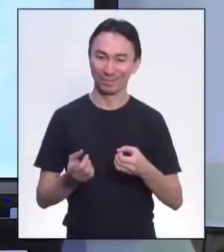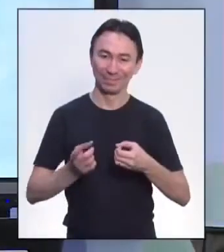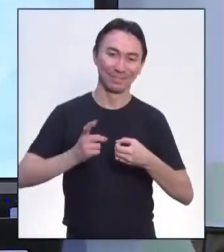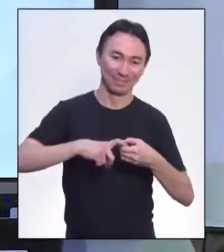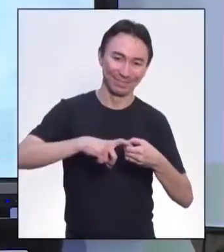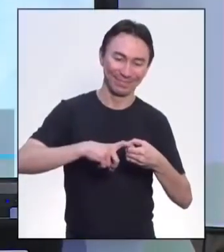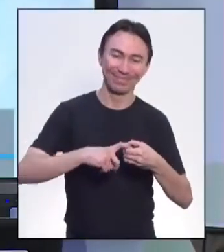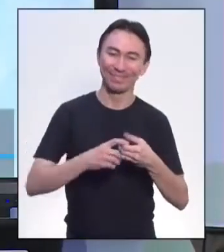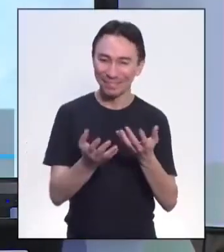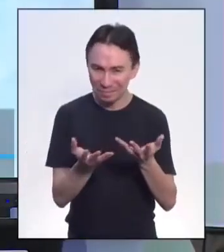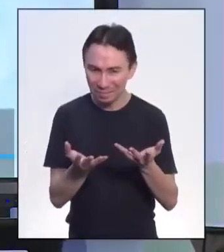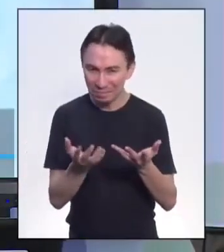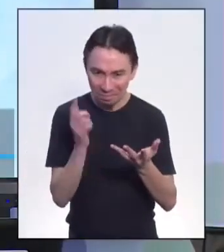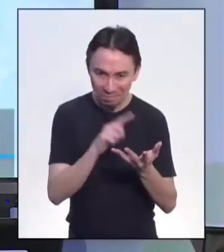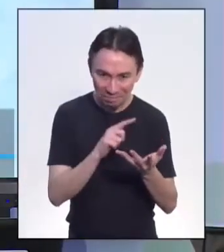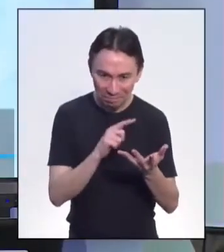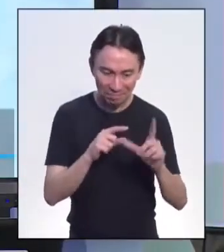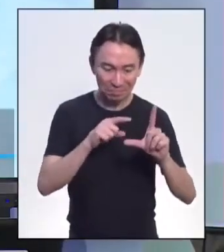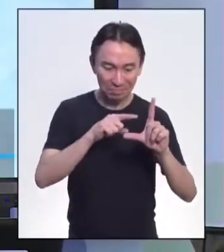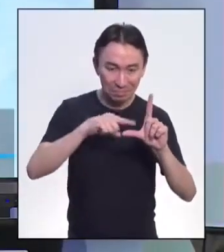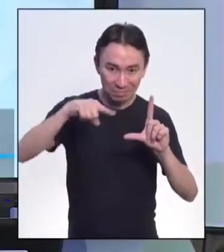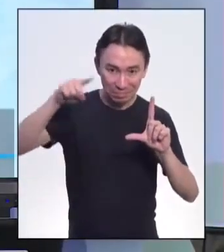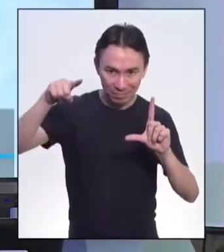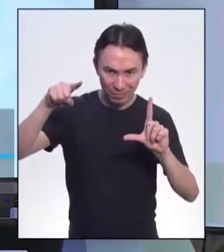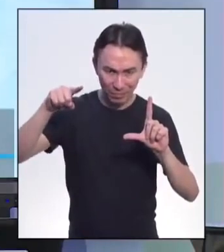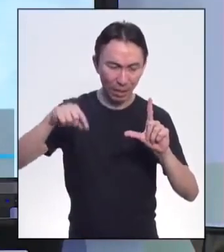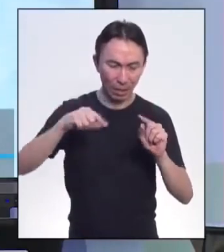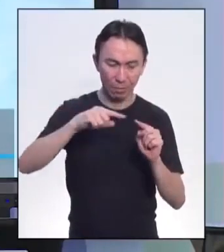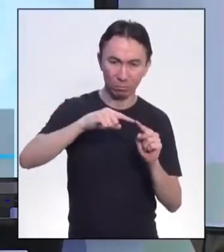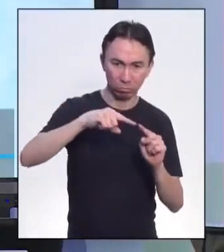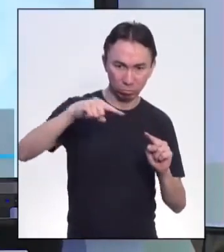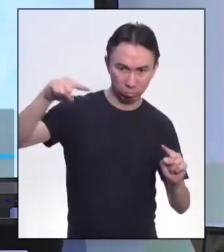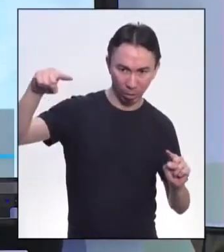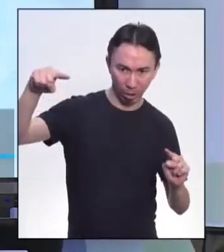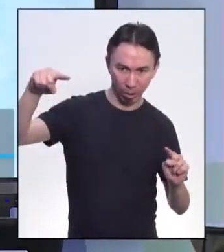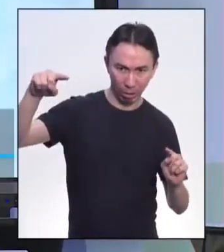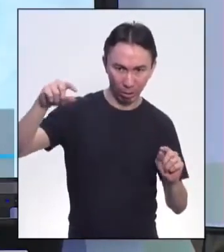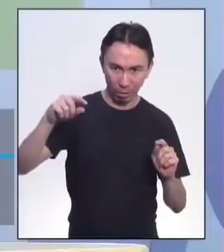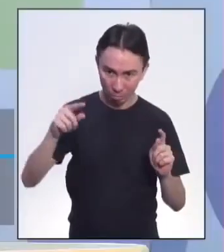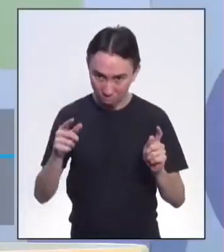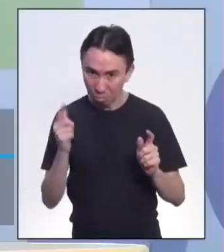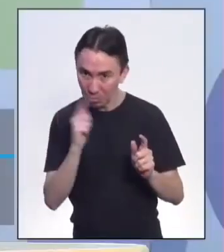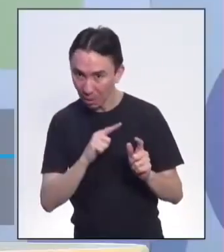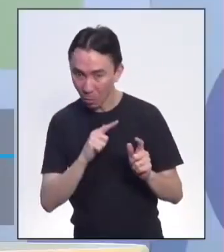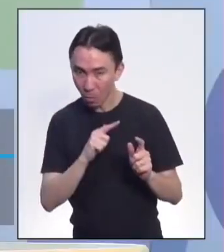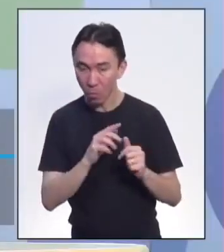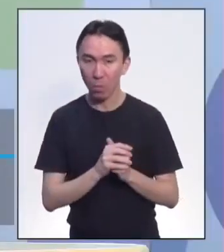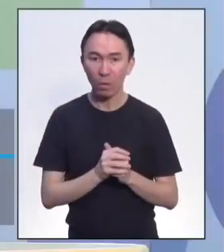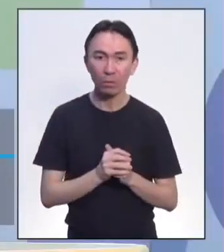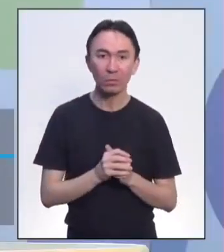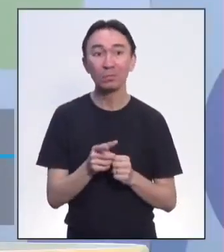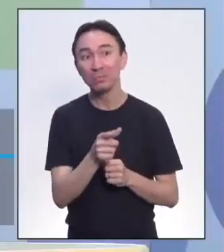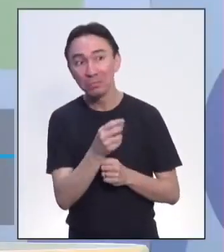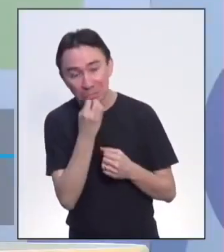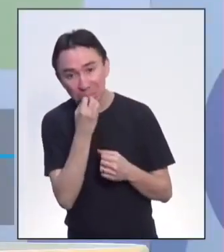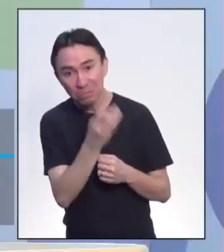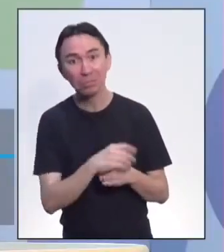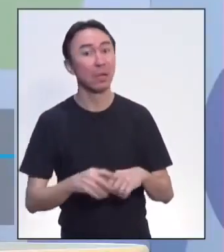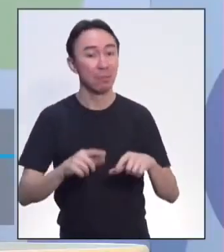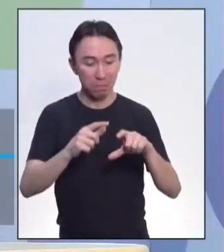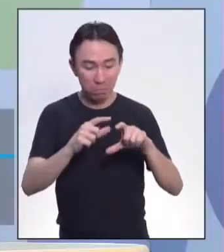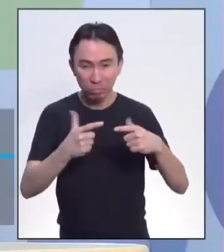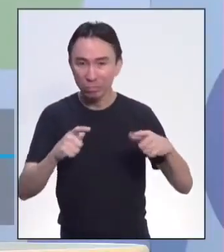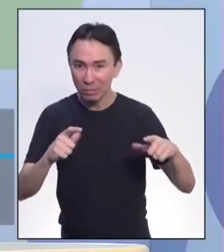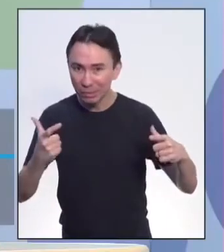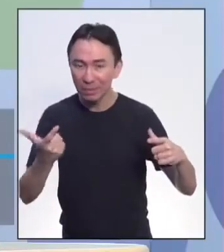Voltamos. E aí, vocês conseguiram construir o gráfico, que é uma reta? Professora Inês, conseguiram? Professora Roberta, a grande maioria dos nossos alunos